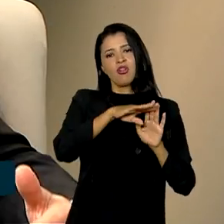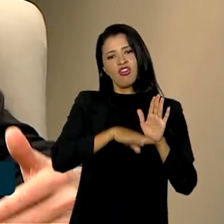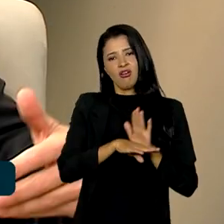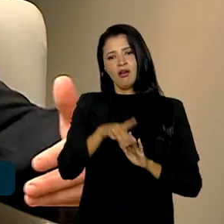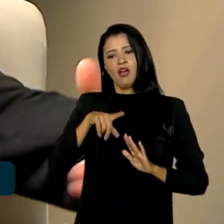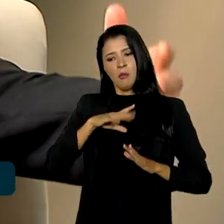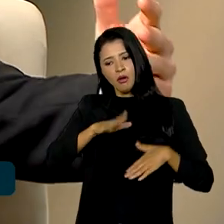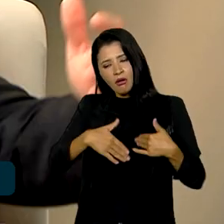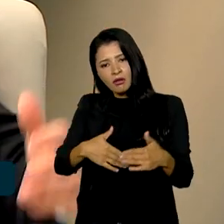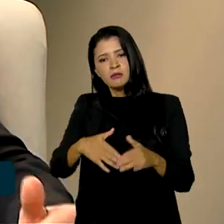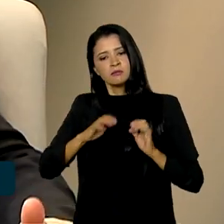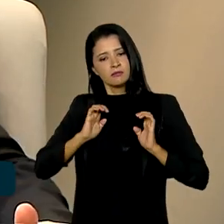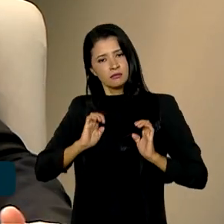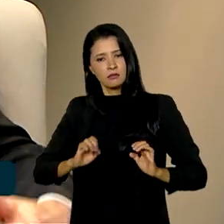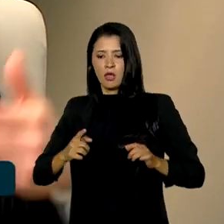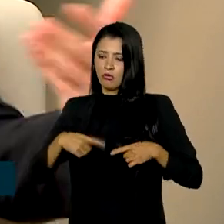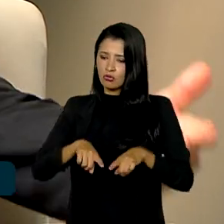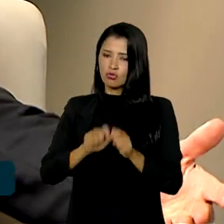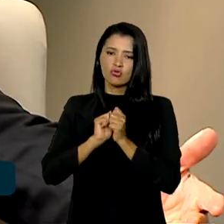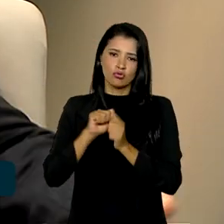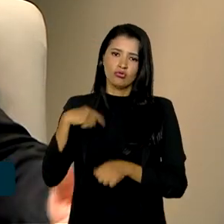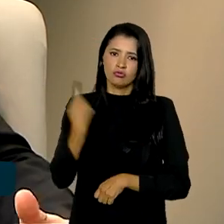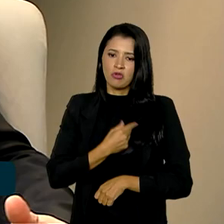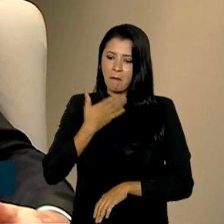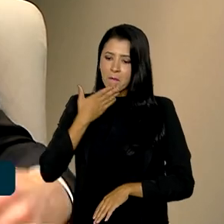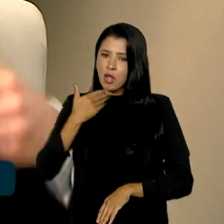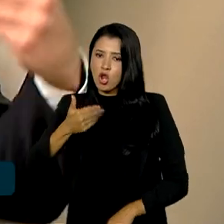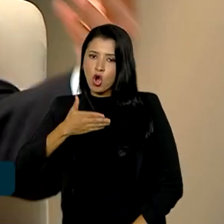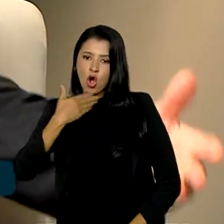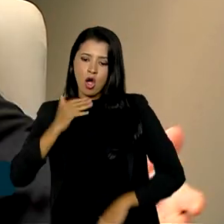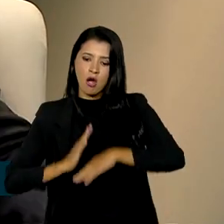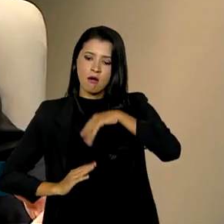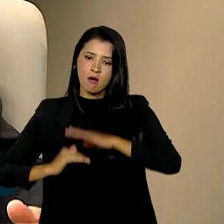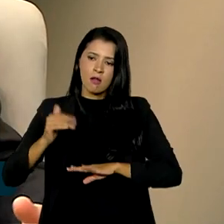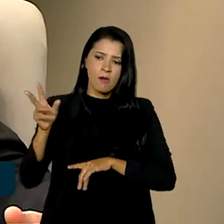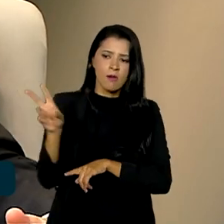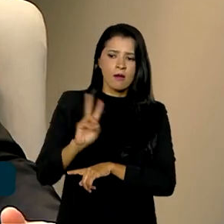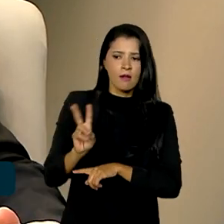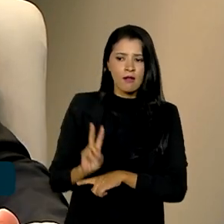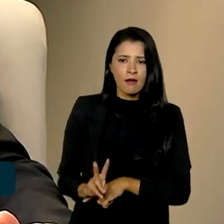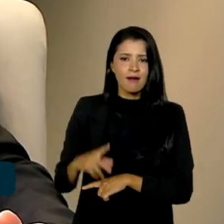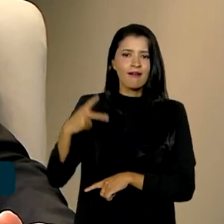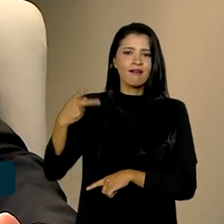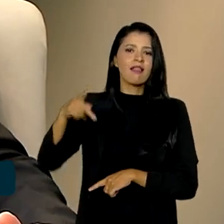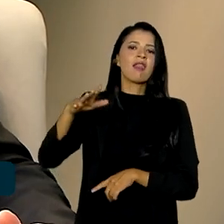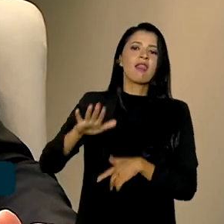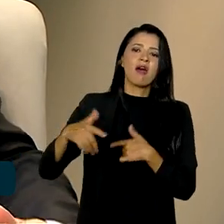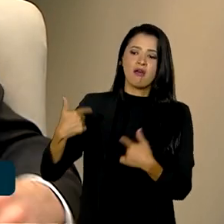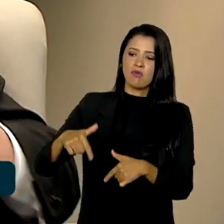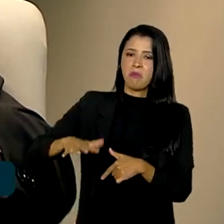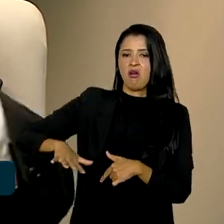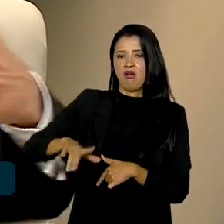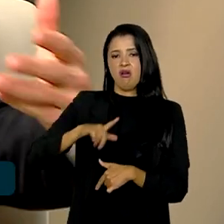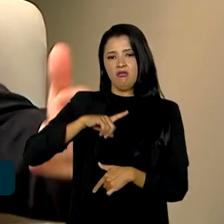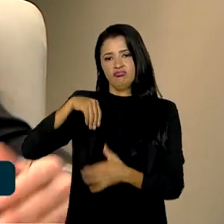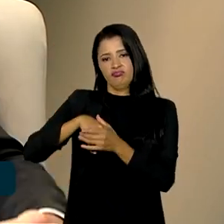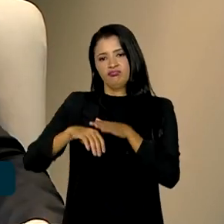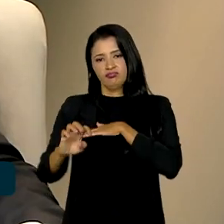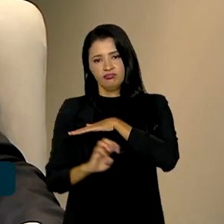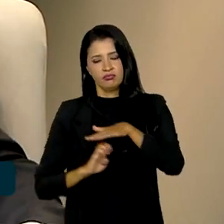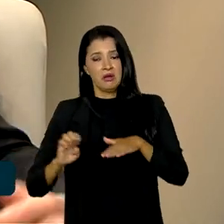nessa jornada conosco de melhora das suas práticas, de monitoramento das suas práticas e